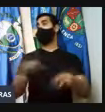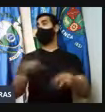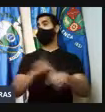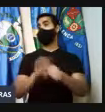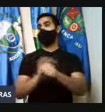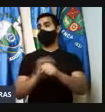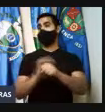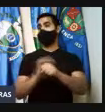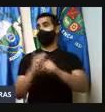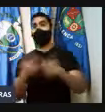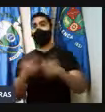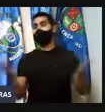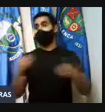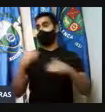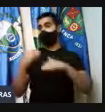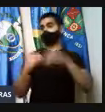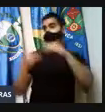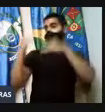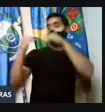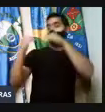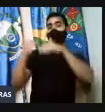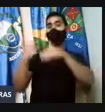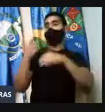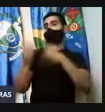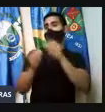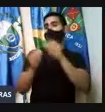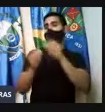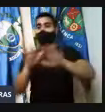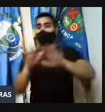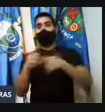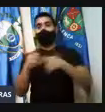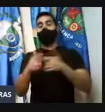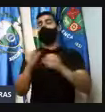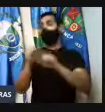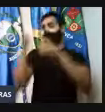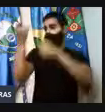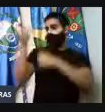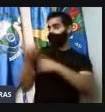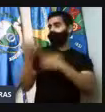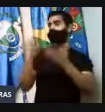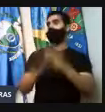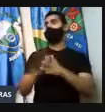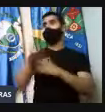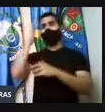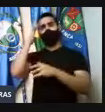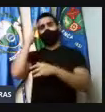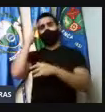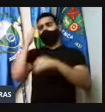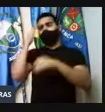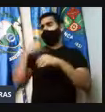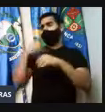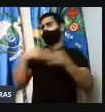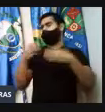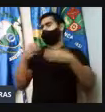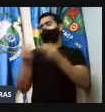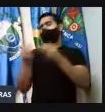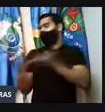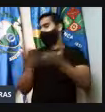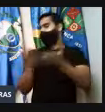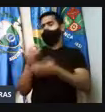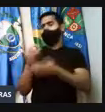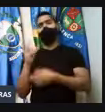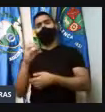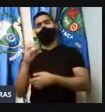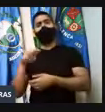virou um surto incontrolável na nossa cidade, pudesse esclarecer. Agora, o instrumento fica de acordo com o que a maioria aqui do